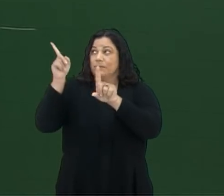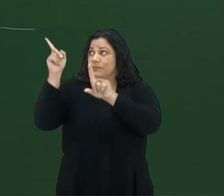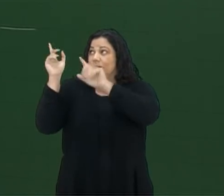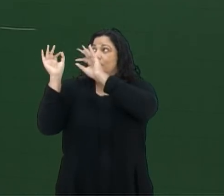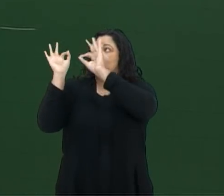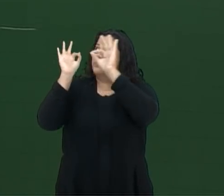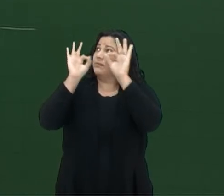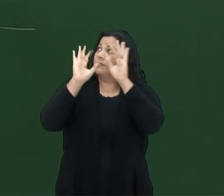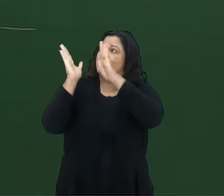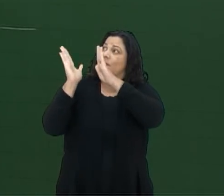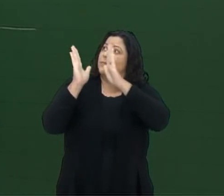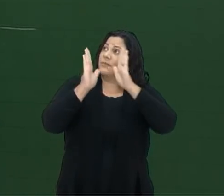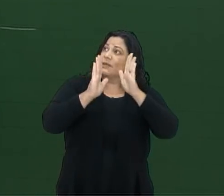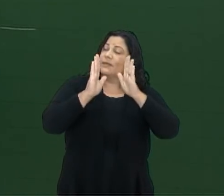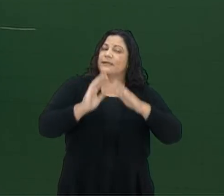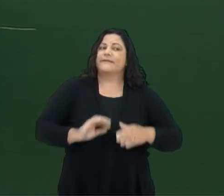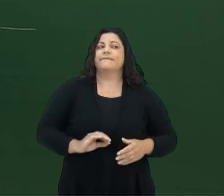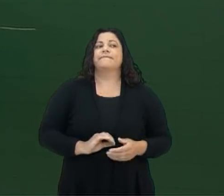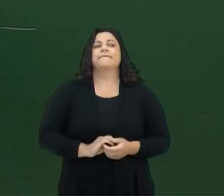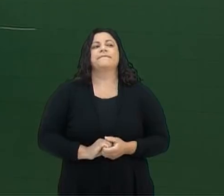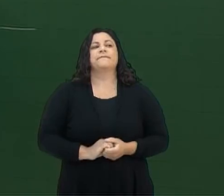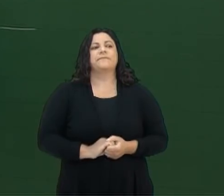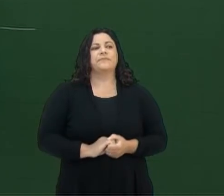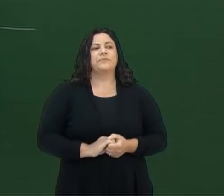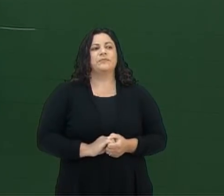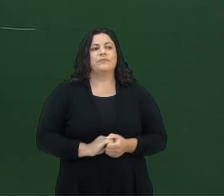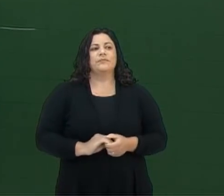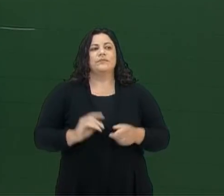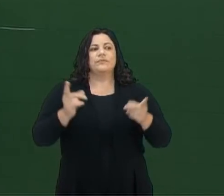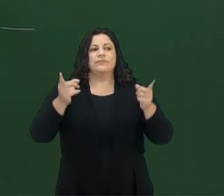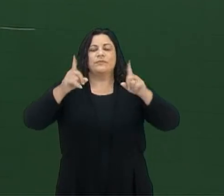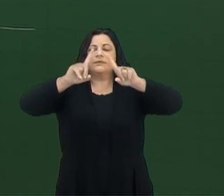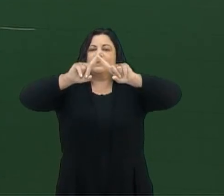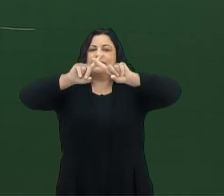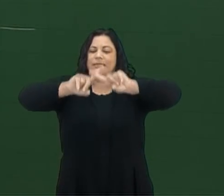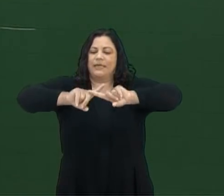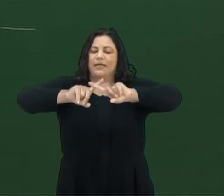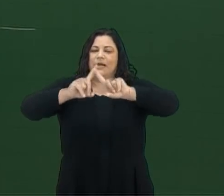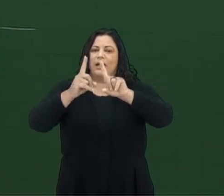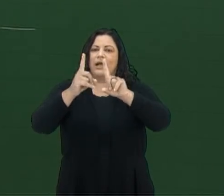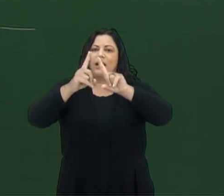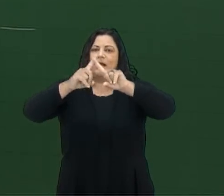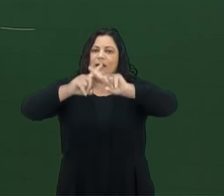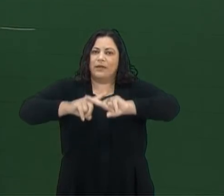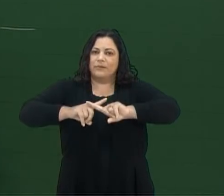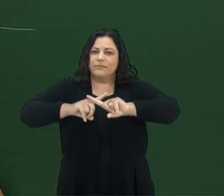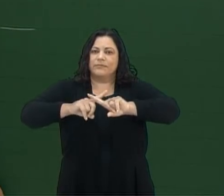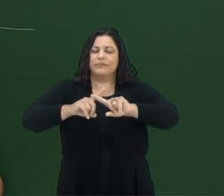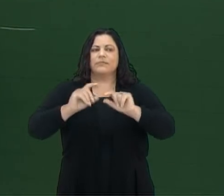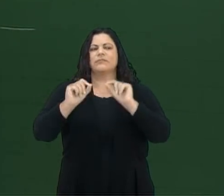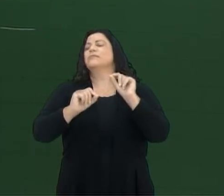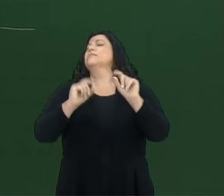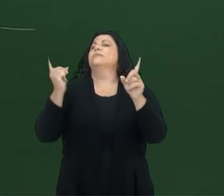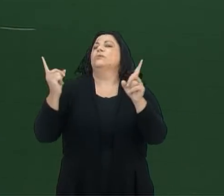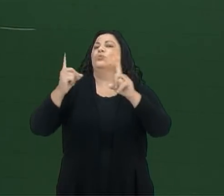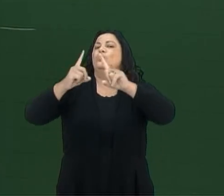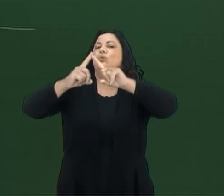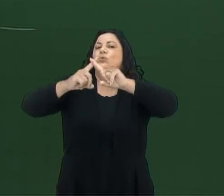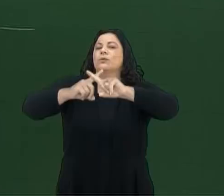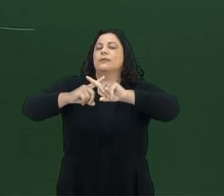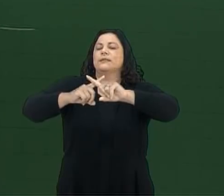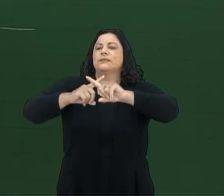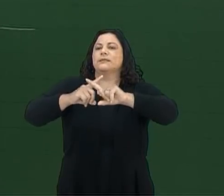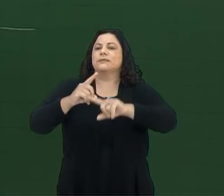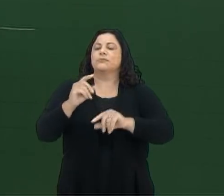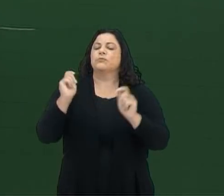coloco onde eu fiz a segunda marquinha e novamente traço um arco. Onde os dois arcos se encontram, eu